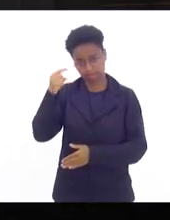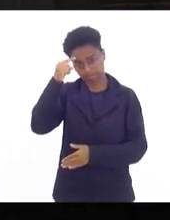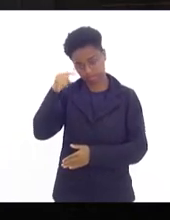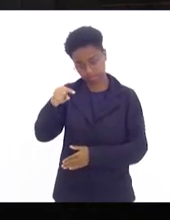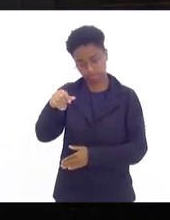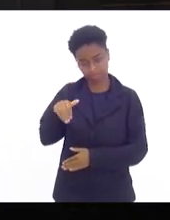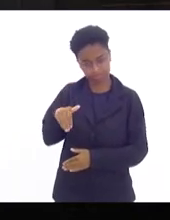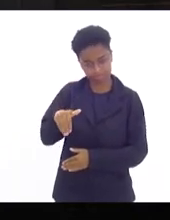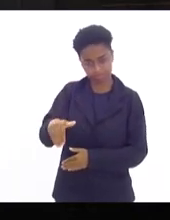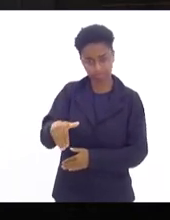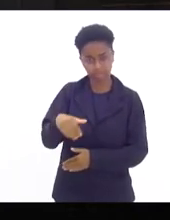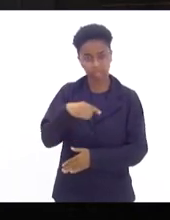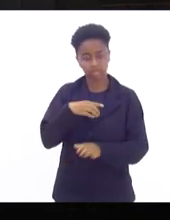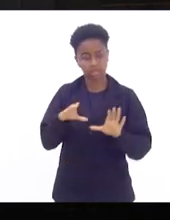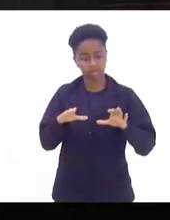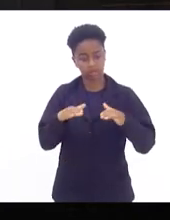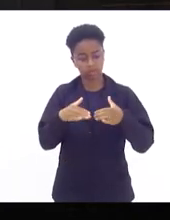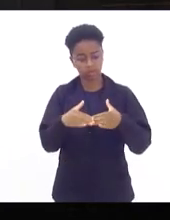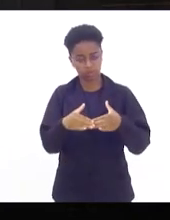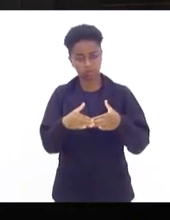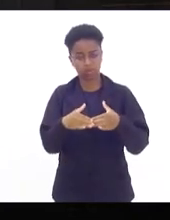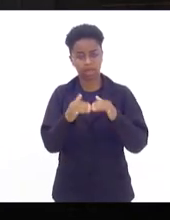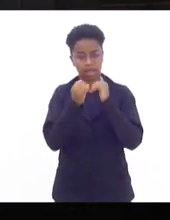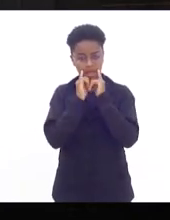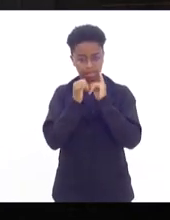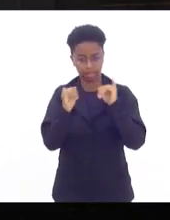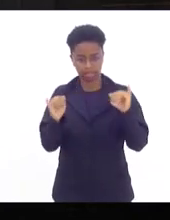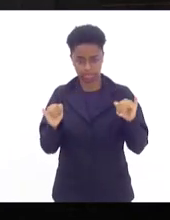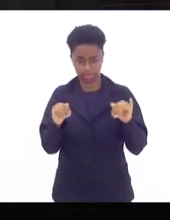presidida pela Comissão de Minas e Energia,